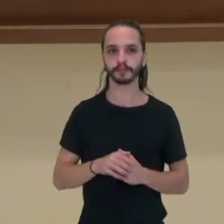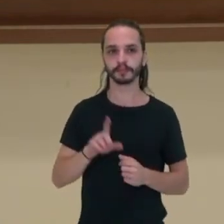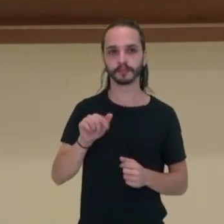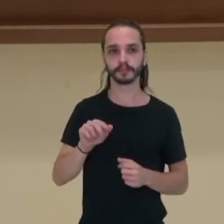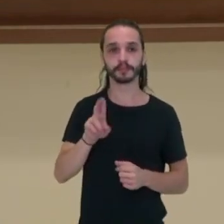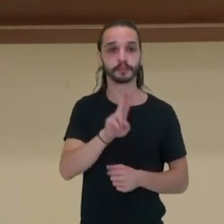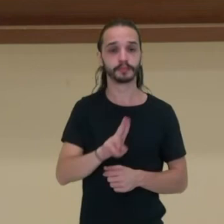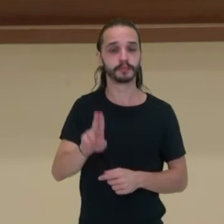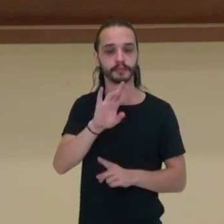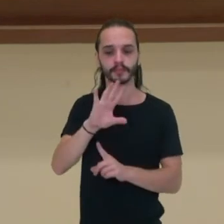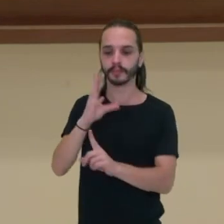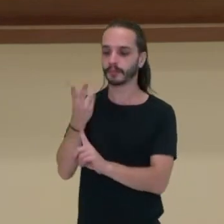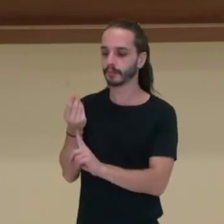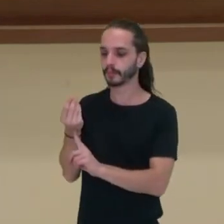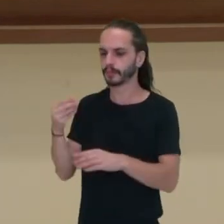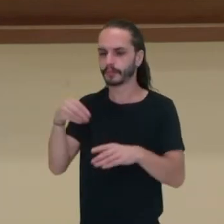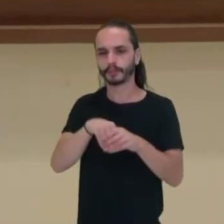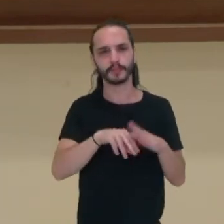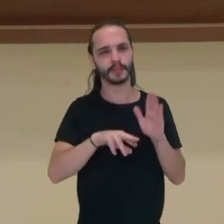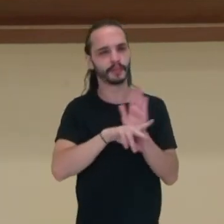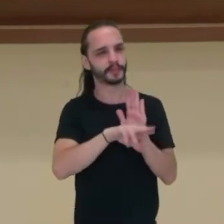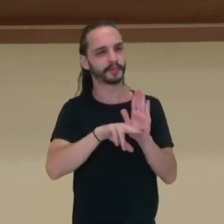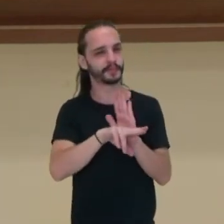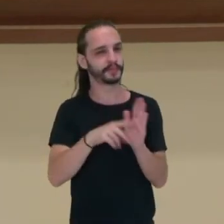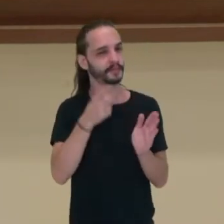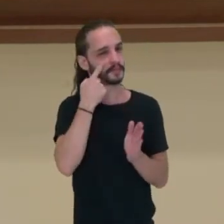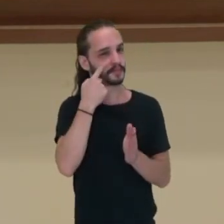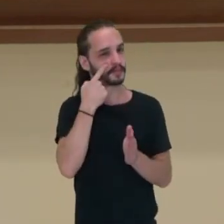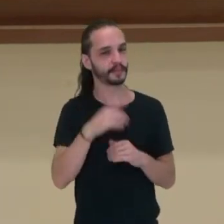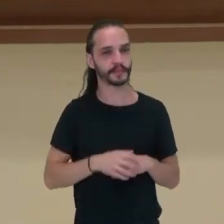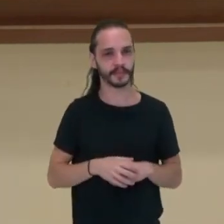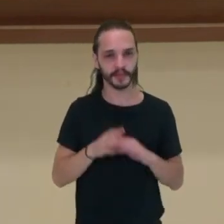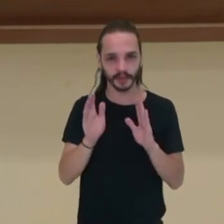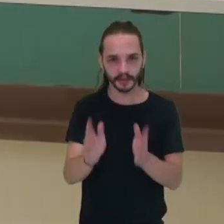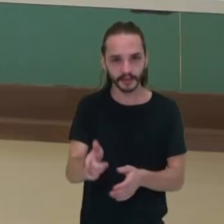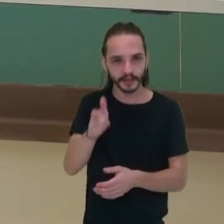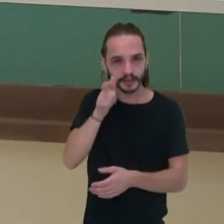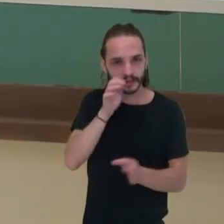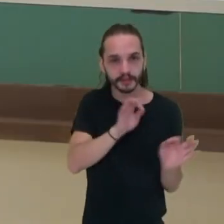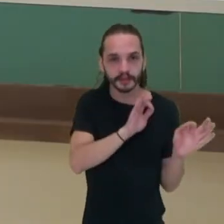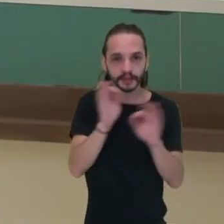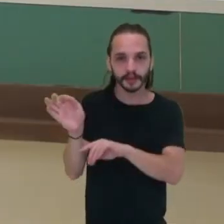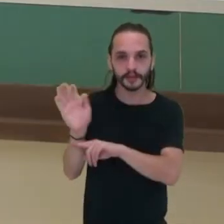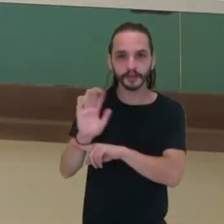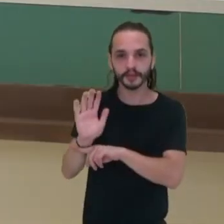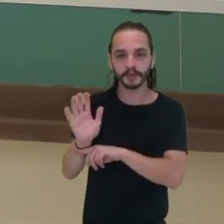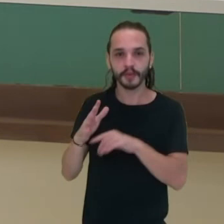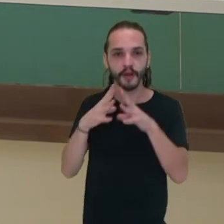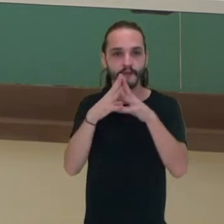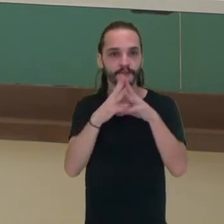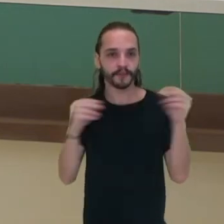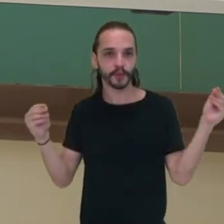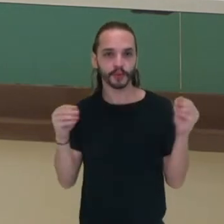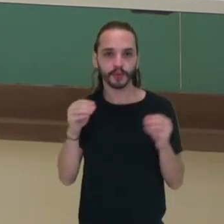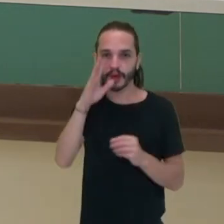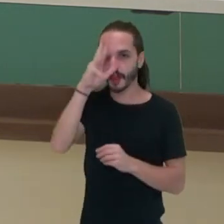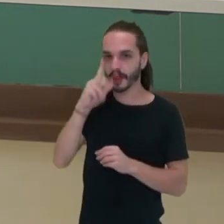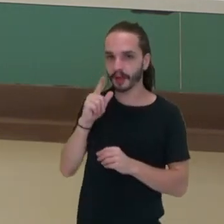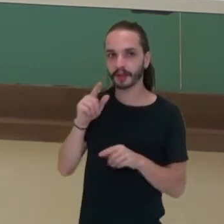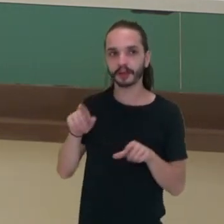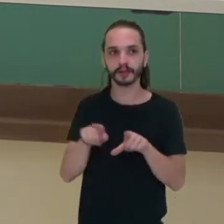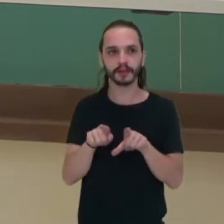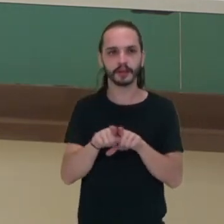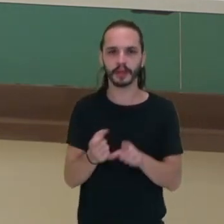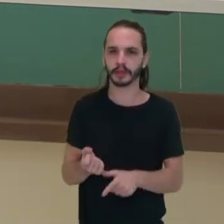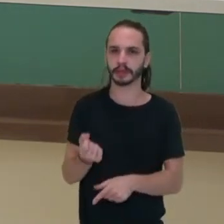utilizar a arte na biologia, tá? Então vamos pensar aqui. Você já assistiu o filme A Fuga das Galinhas e também o filme O Estranho Mundo